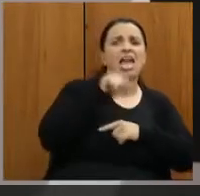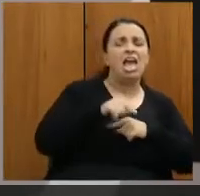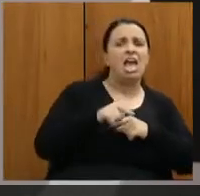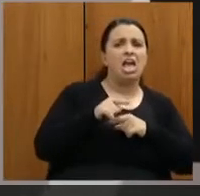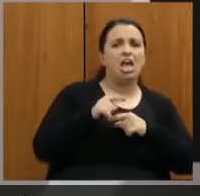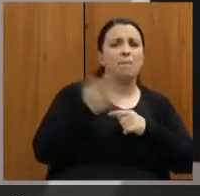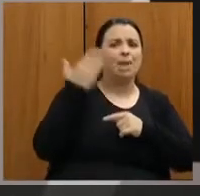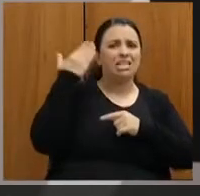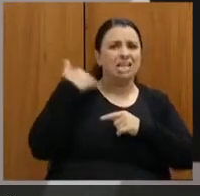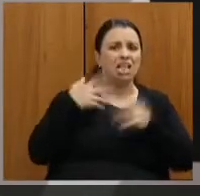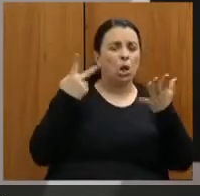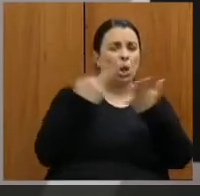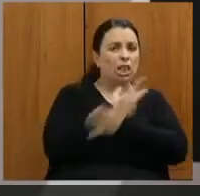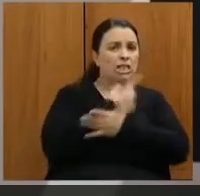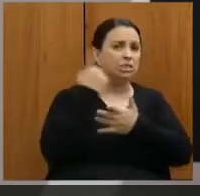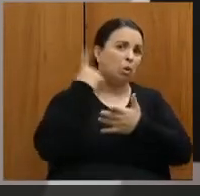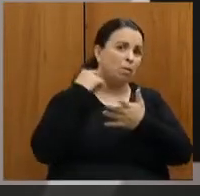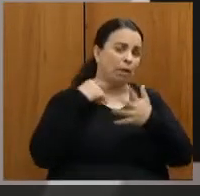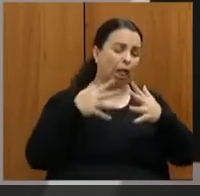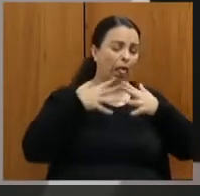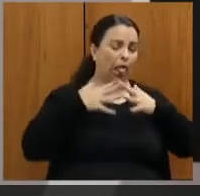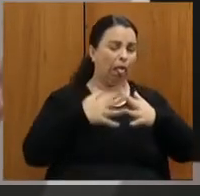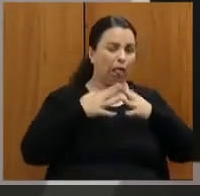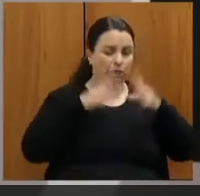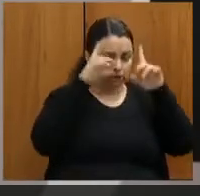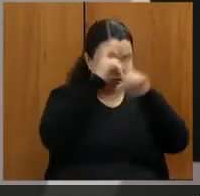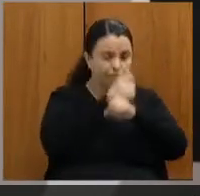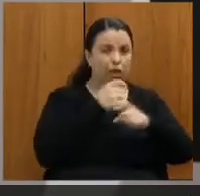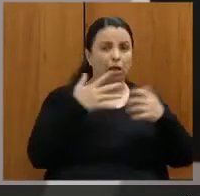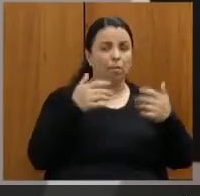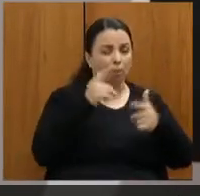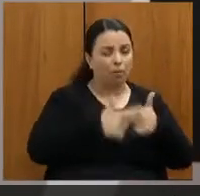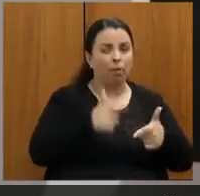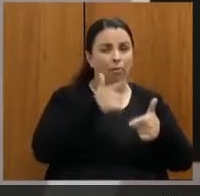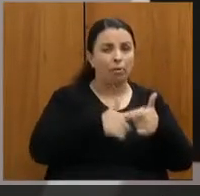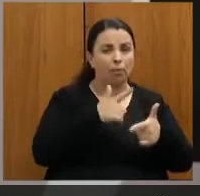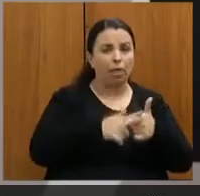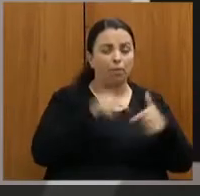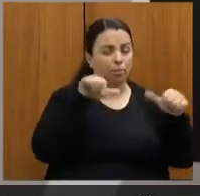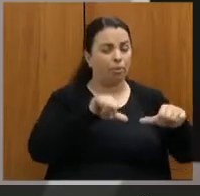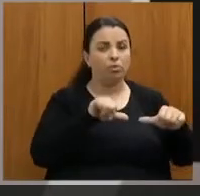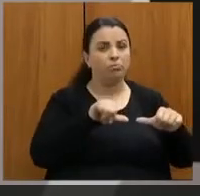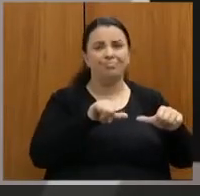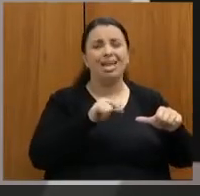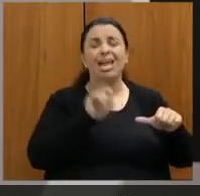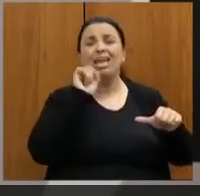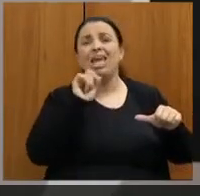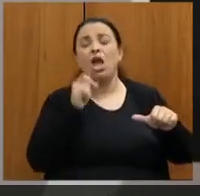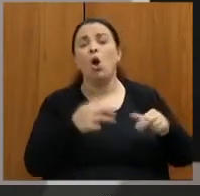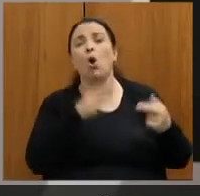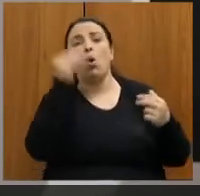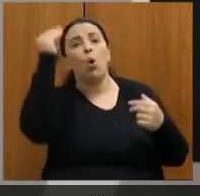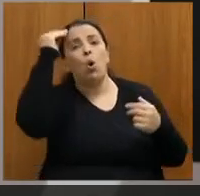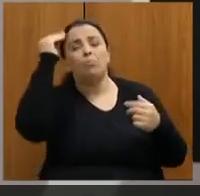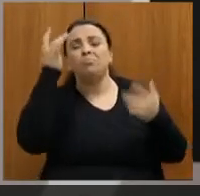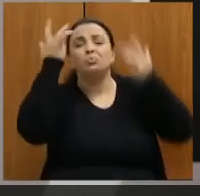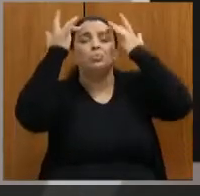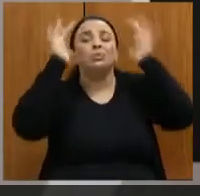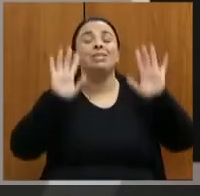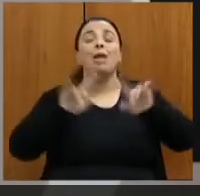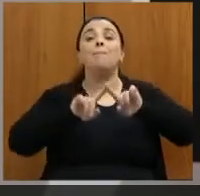que o governador recebeu esse recebeu e ele tá procurando resolver essas questões então eu quero